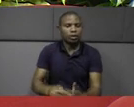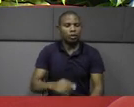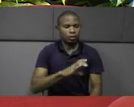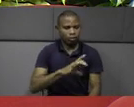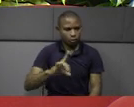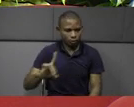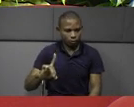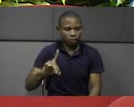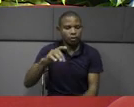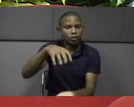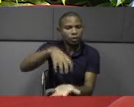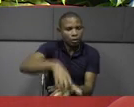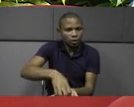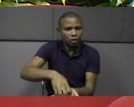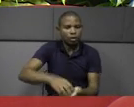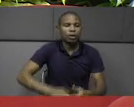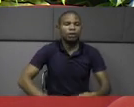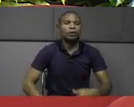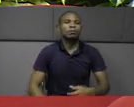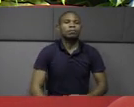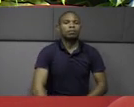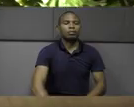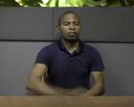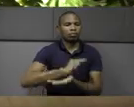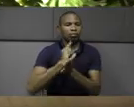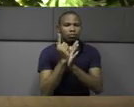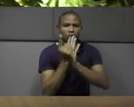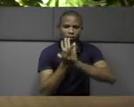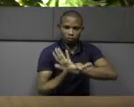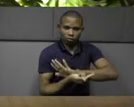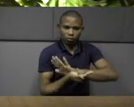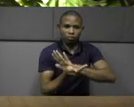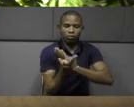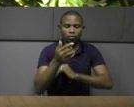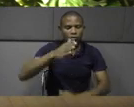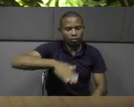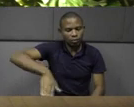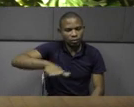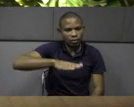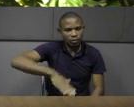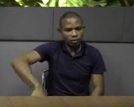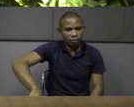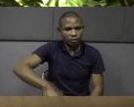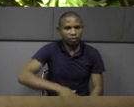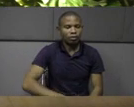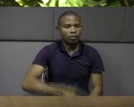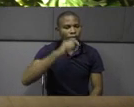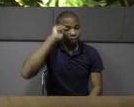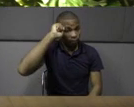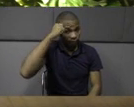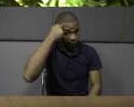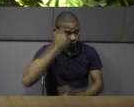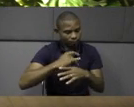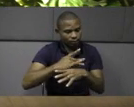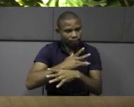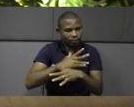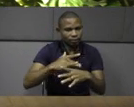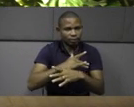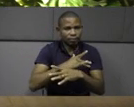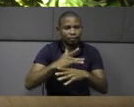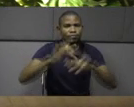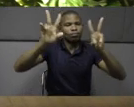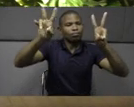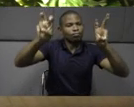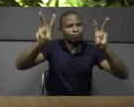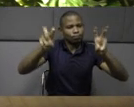infância raça cidade como é que esse sistema se articulam e se coordenam e se relacionam entre si e